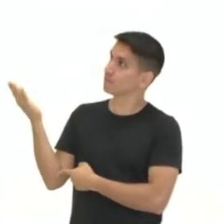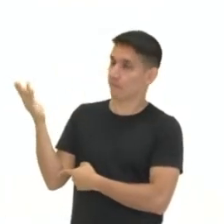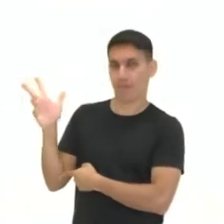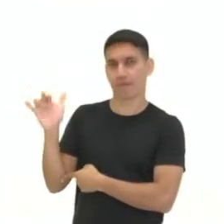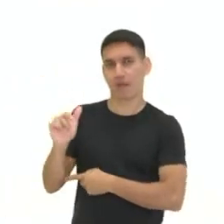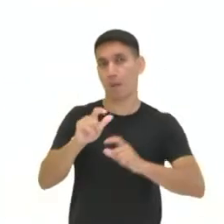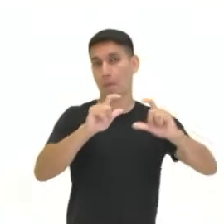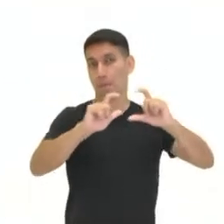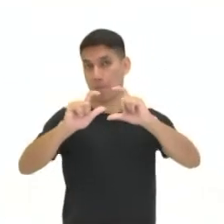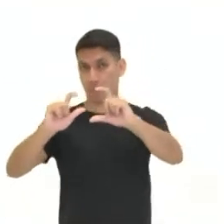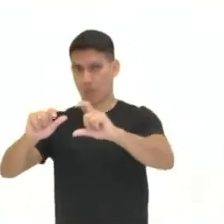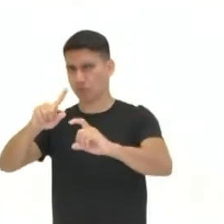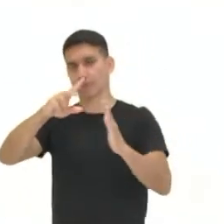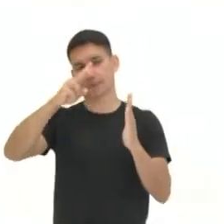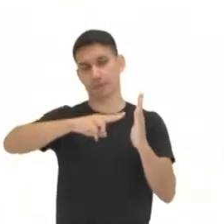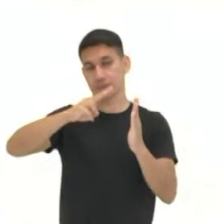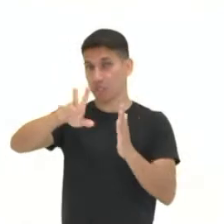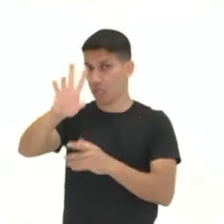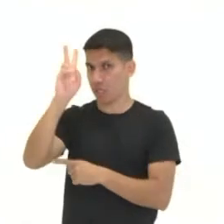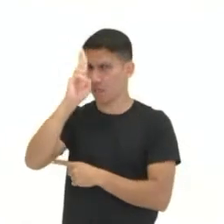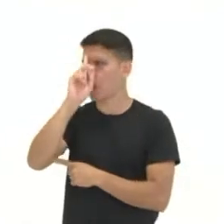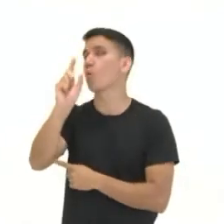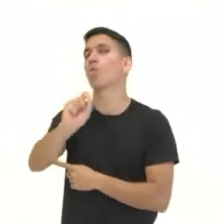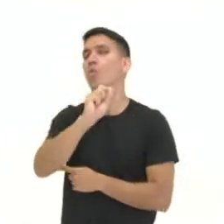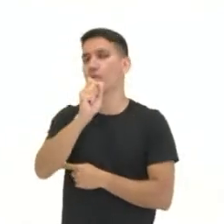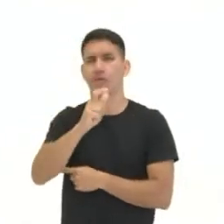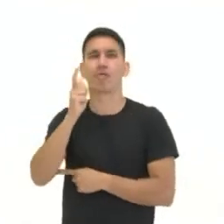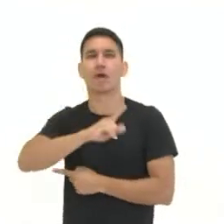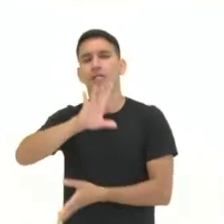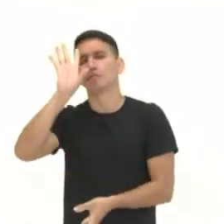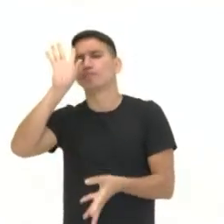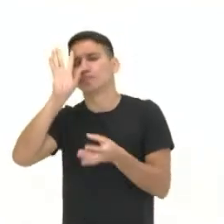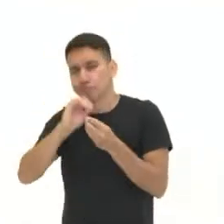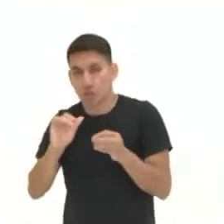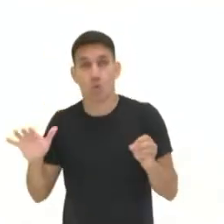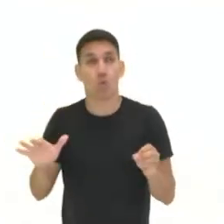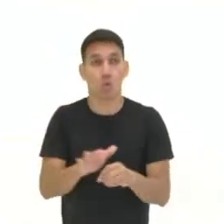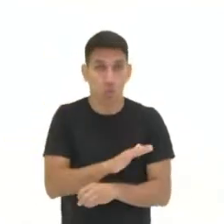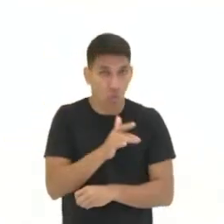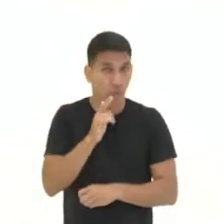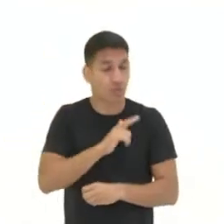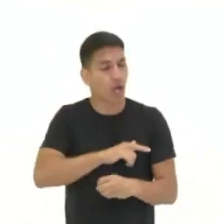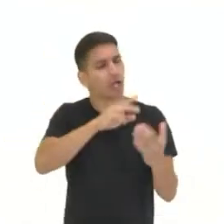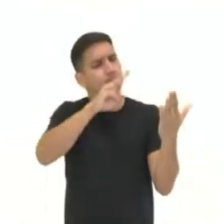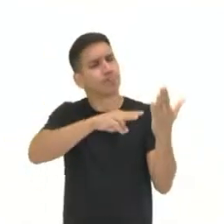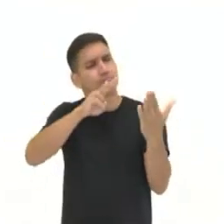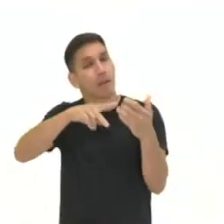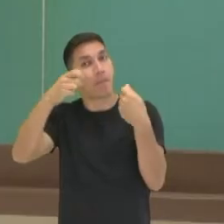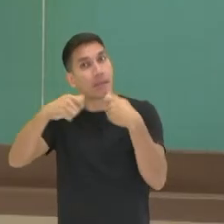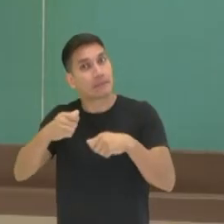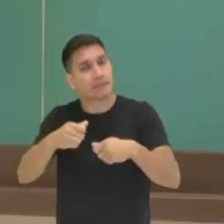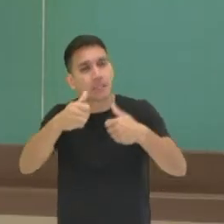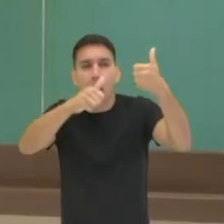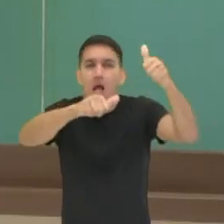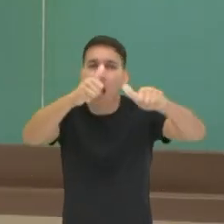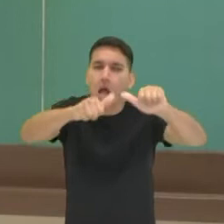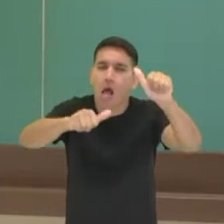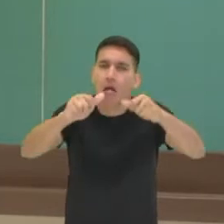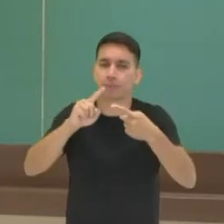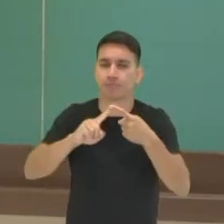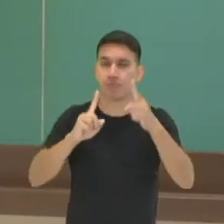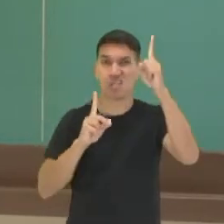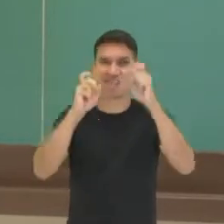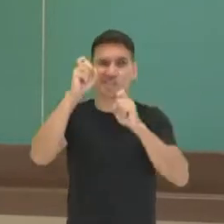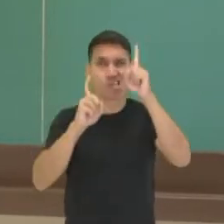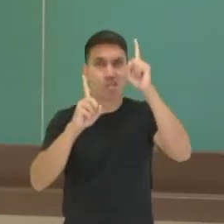para vocês lerem. Lembrando que, para vocês fazerem uma leitura na íntegra das tirinhas, é necessário fazer uma análise das expressões faciais